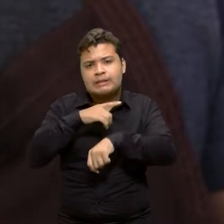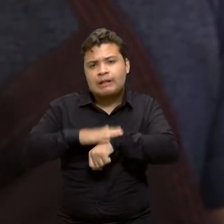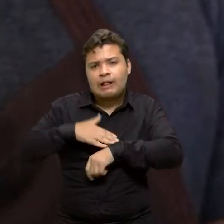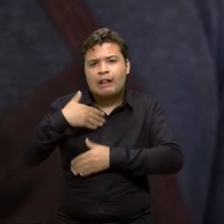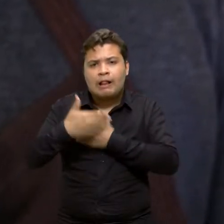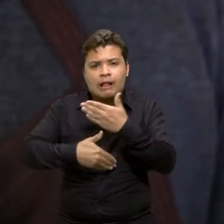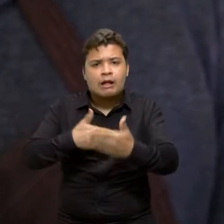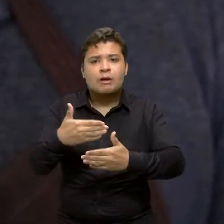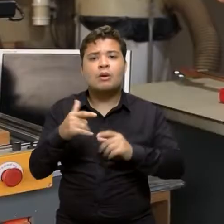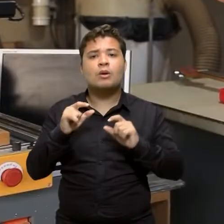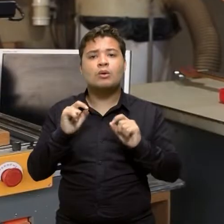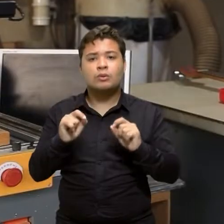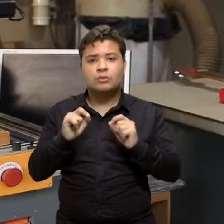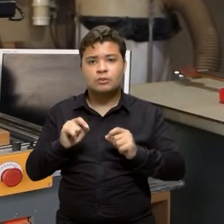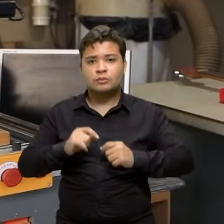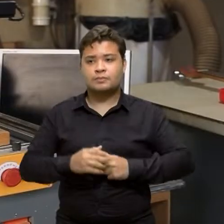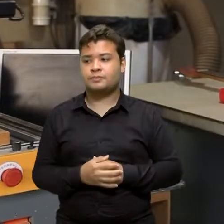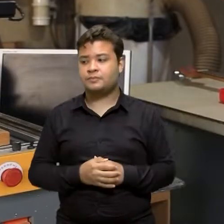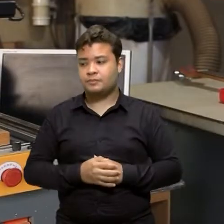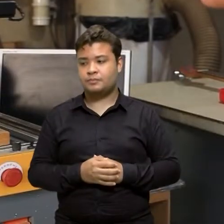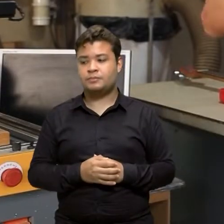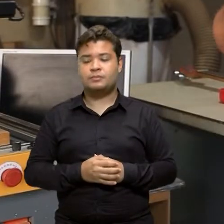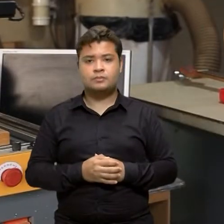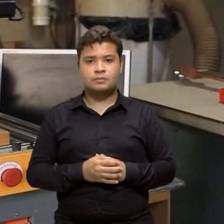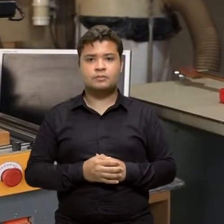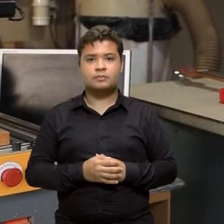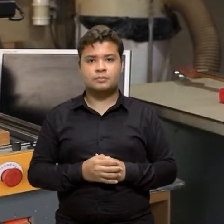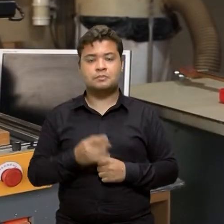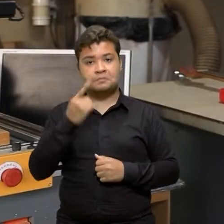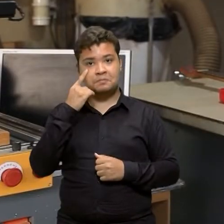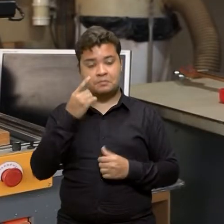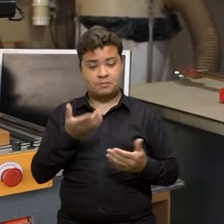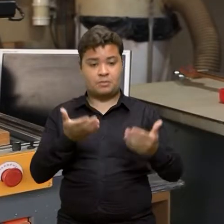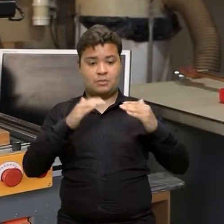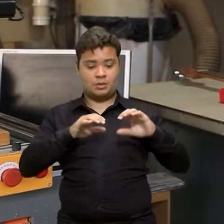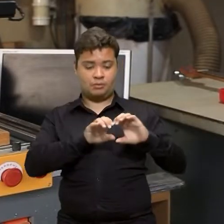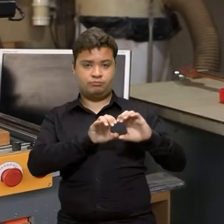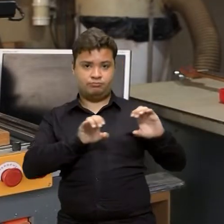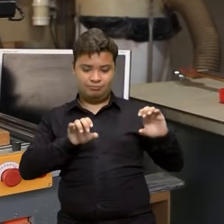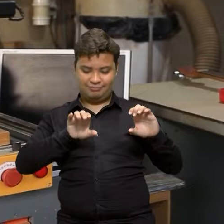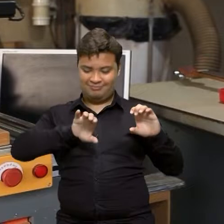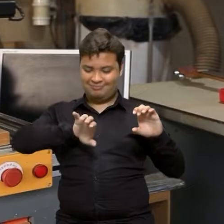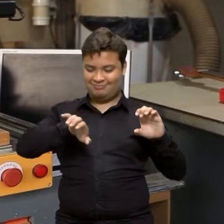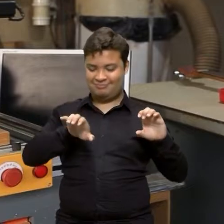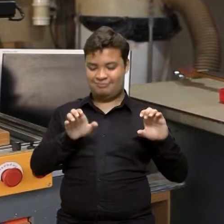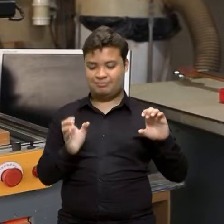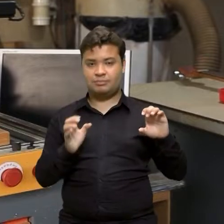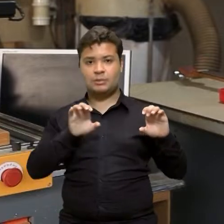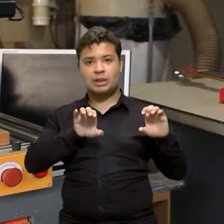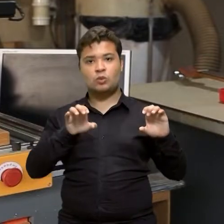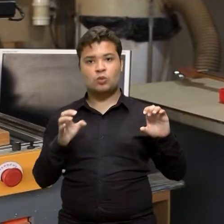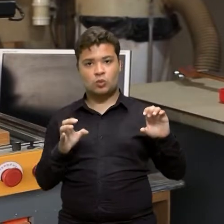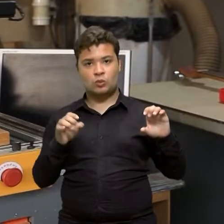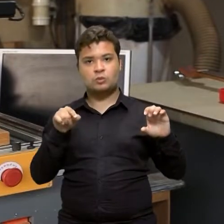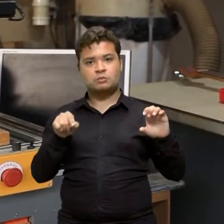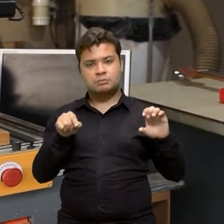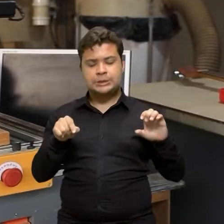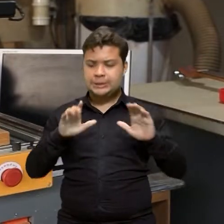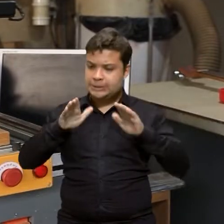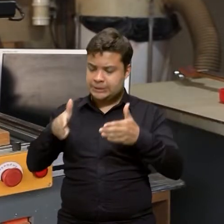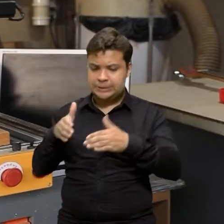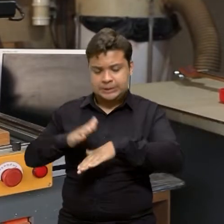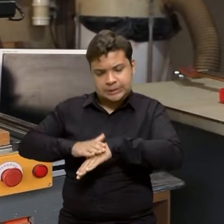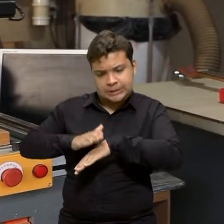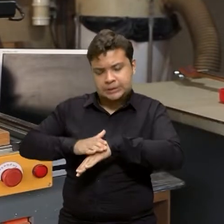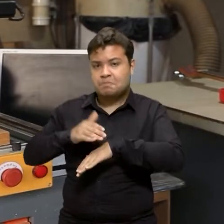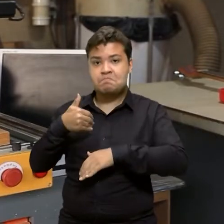que a gente dedica um tempo maior, é a parte do shape do braço da guitarra, né? Onde a gente faz essa parte arredondada aqui, que assim, dedica